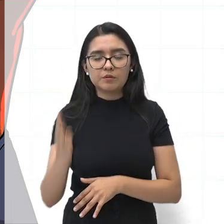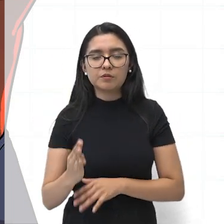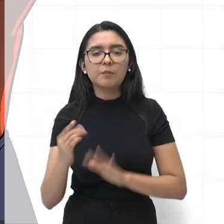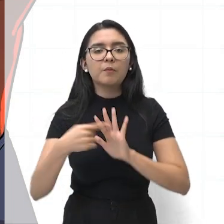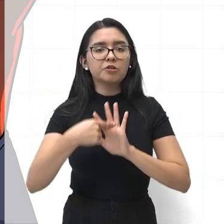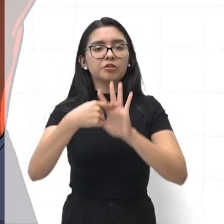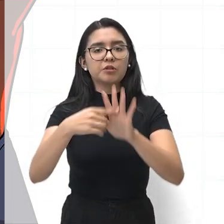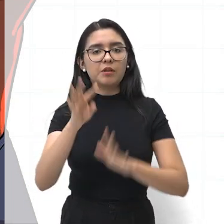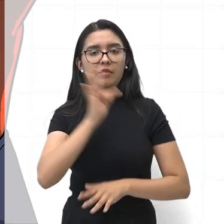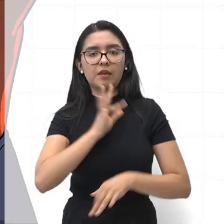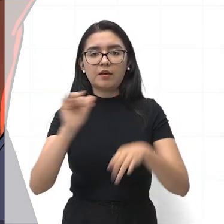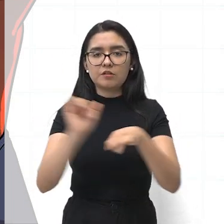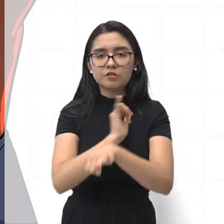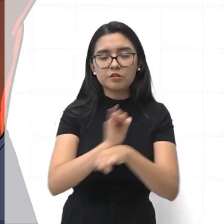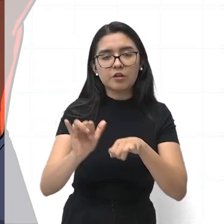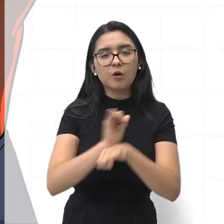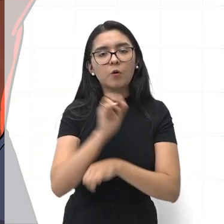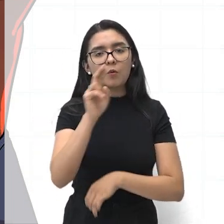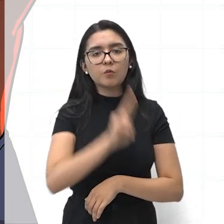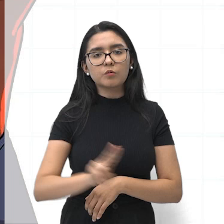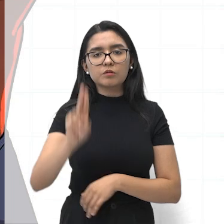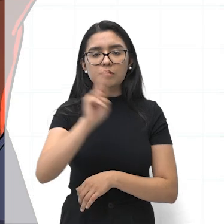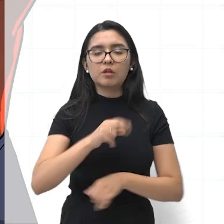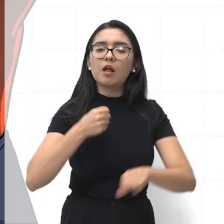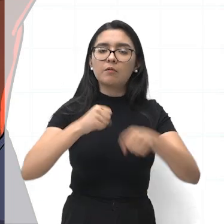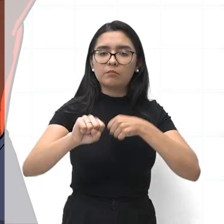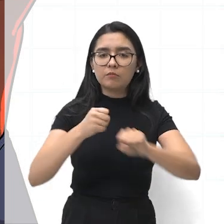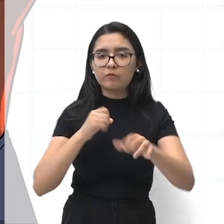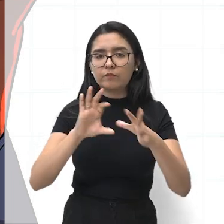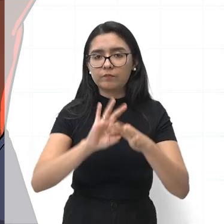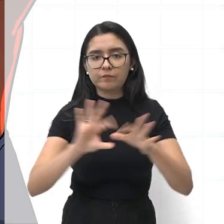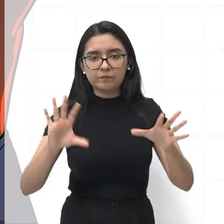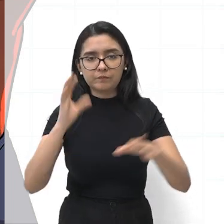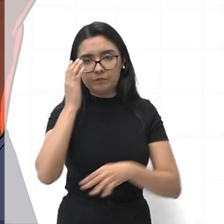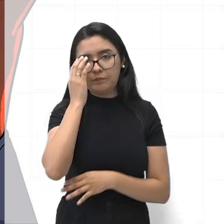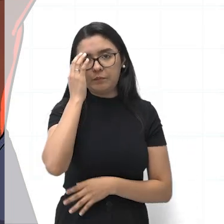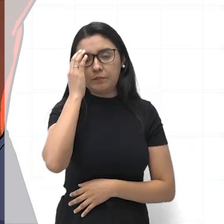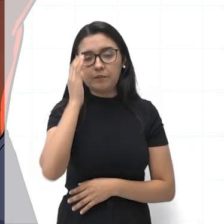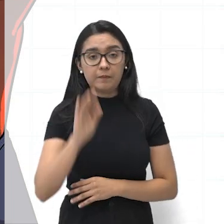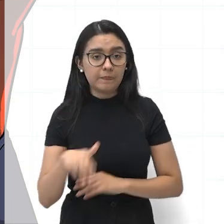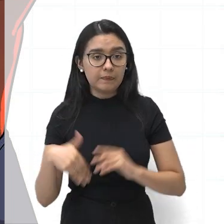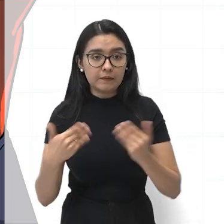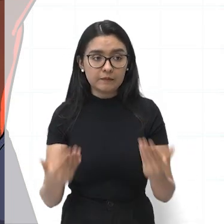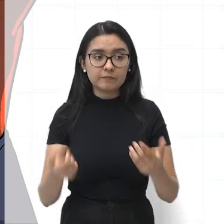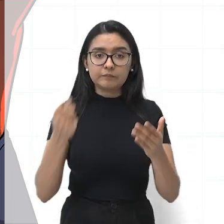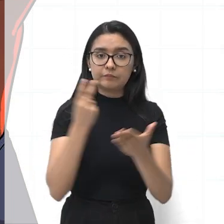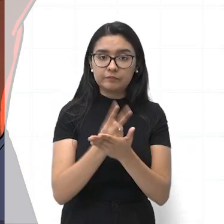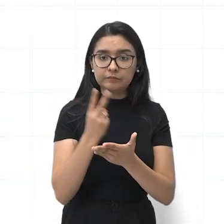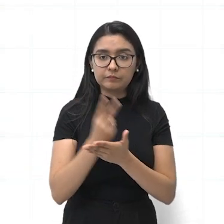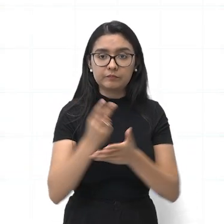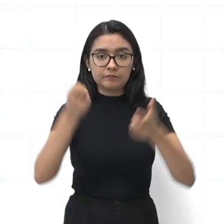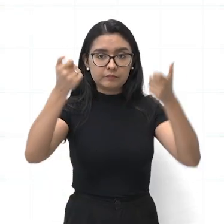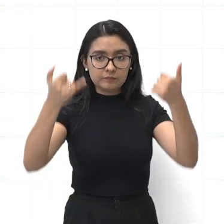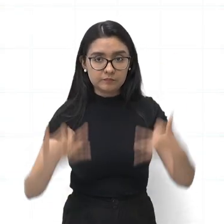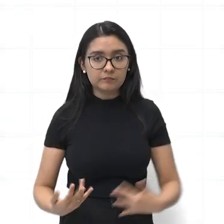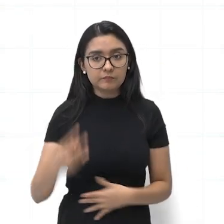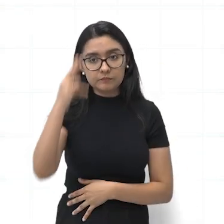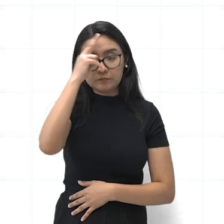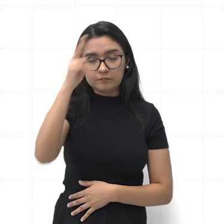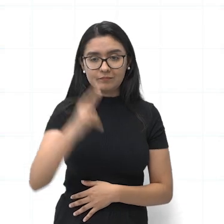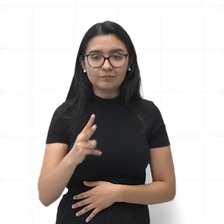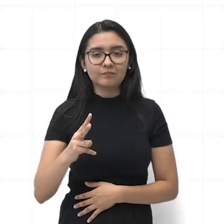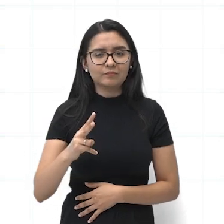técnicas que ele foi utilizando aí no Vale Tudo, tá? Falando um pouco mais sobre o tarracá,